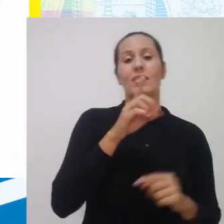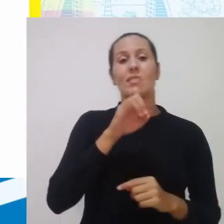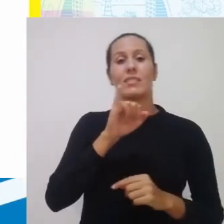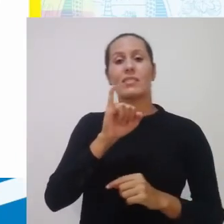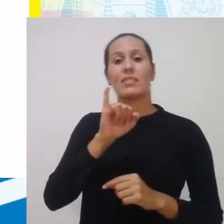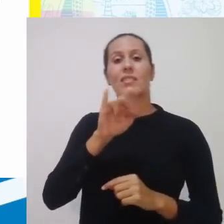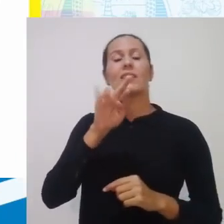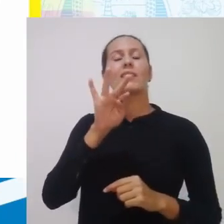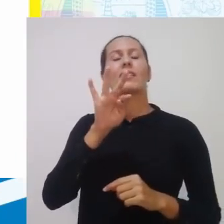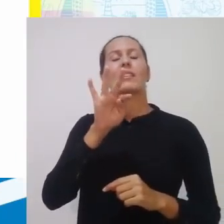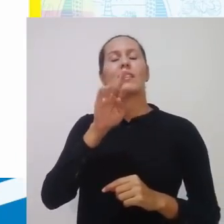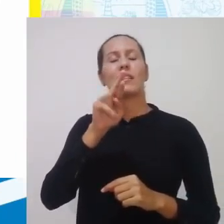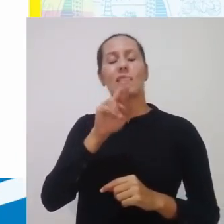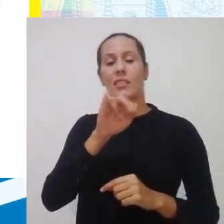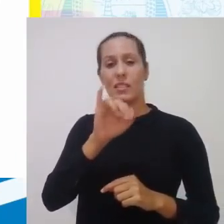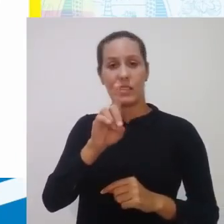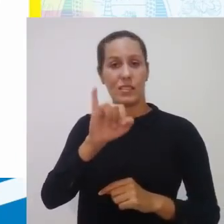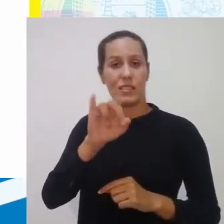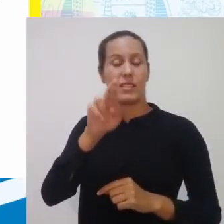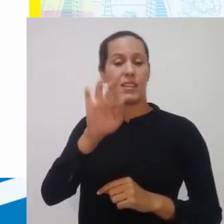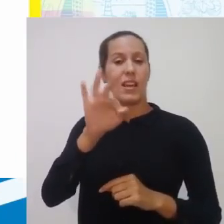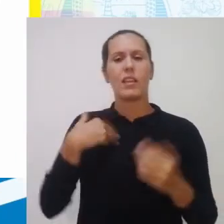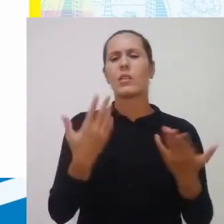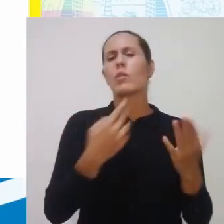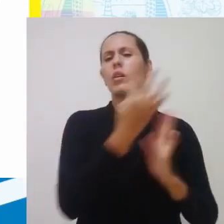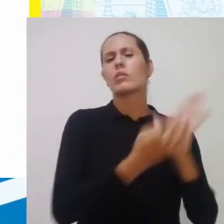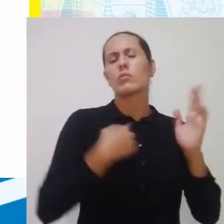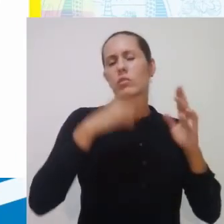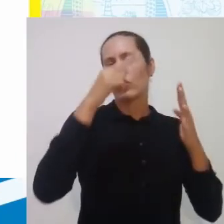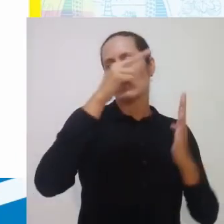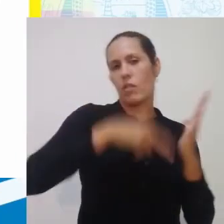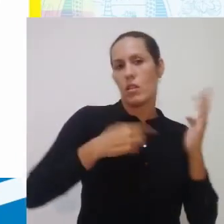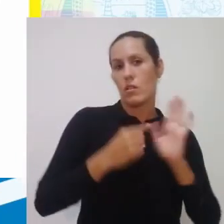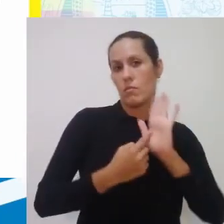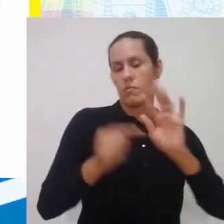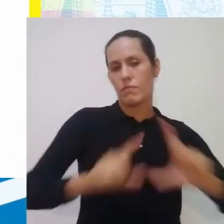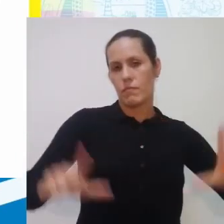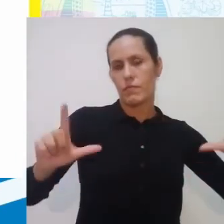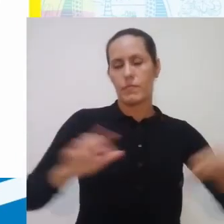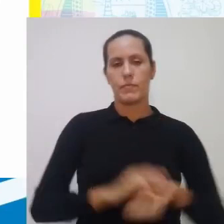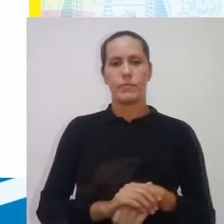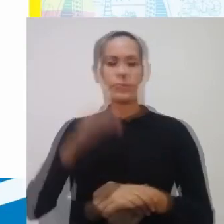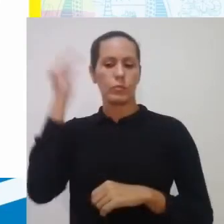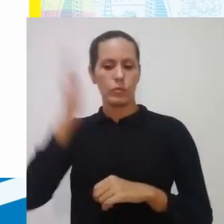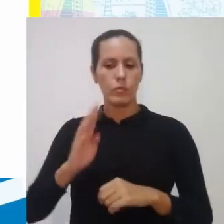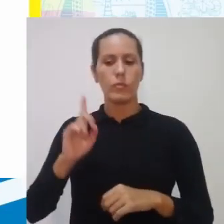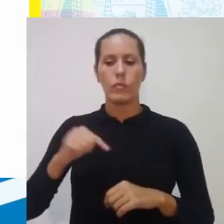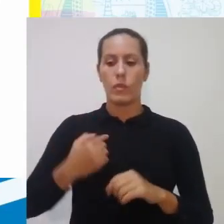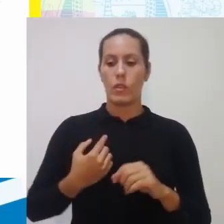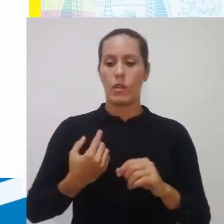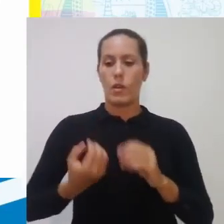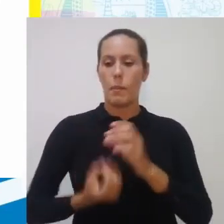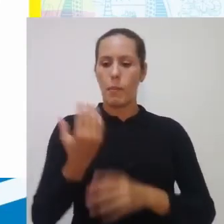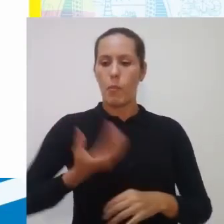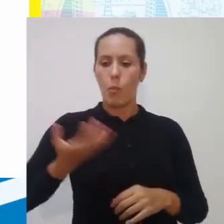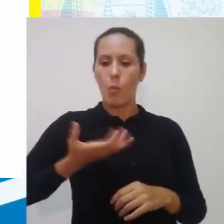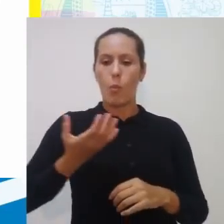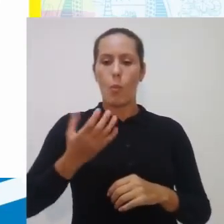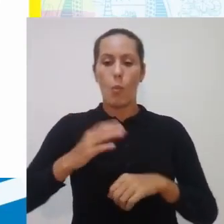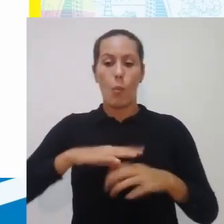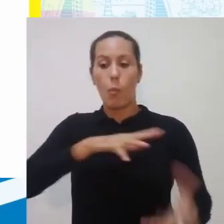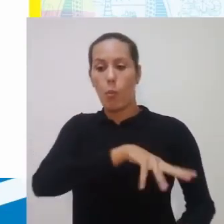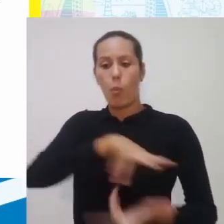aparecem junto a essas citações. Então, primeiro a gente vai ler o texto que está aparecendo para vocês agora. O Brasil é o